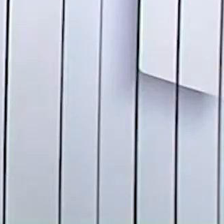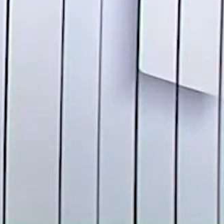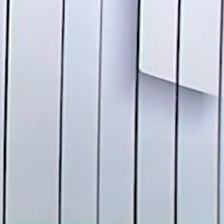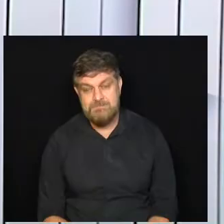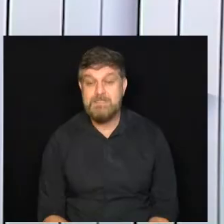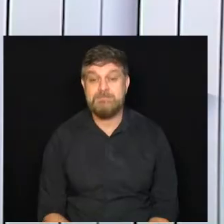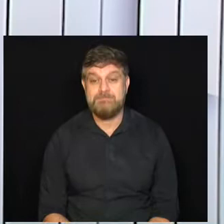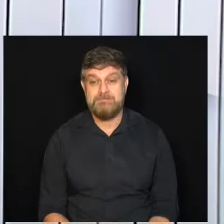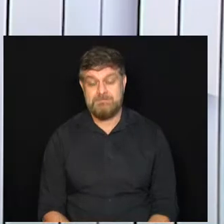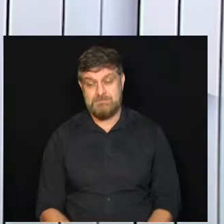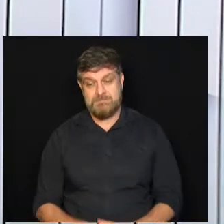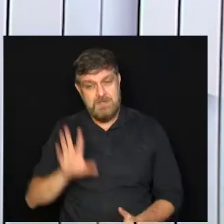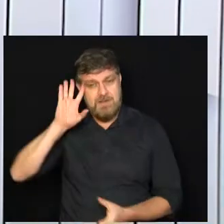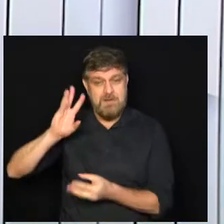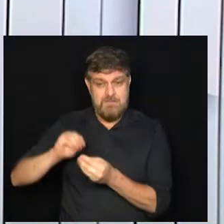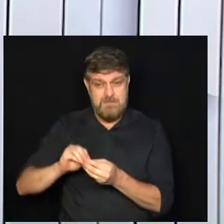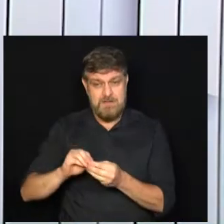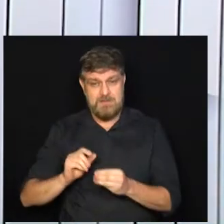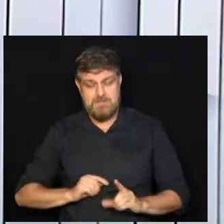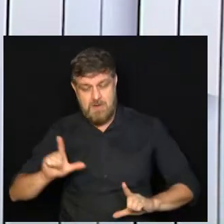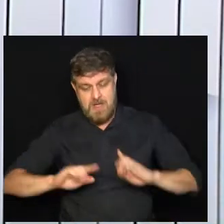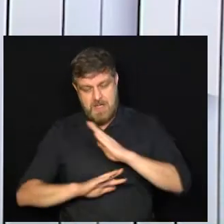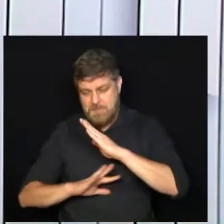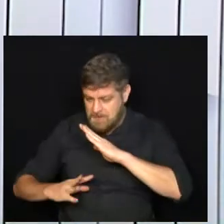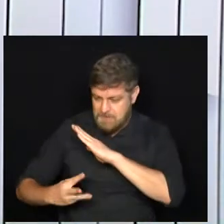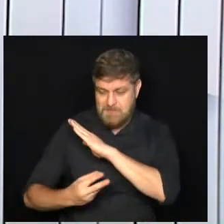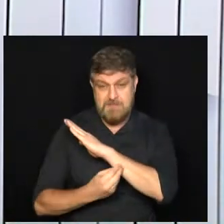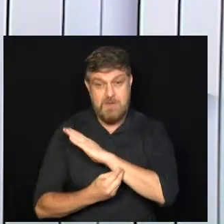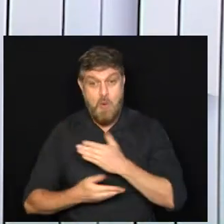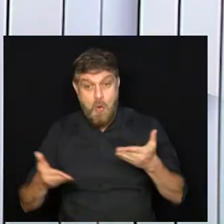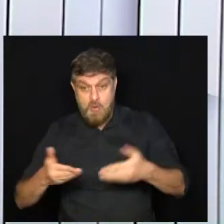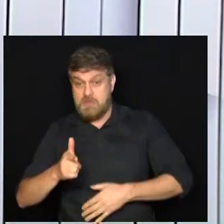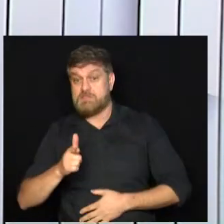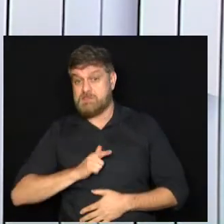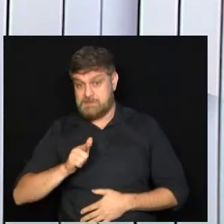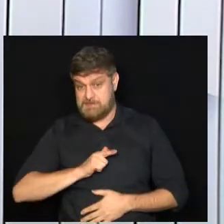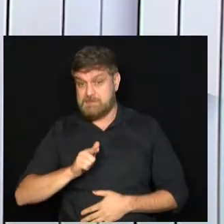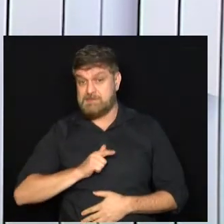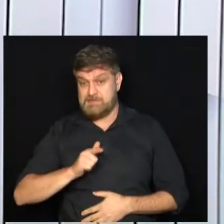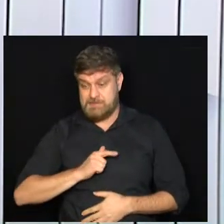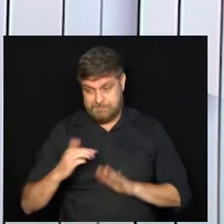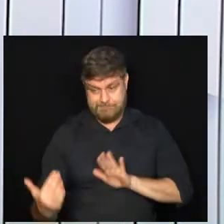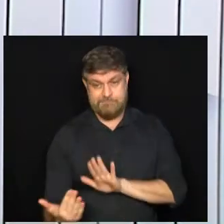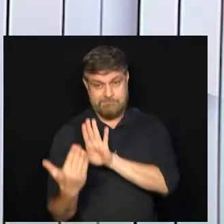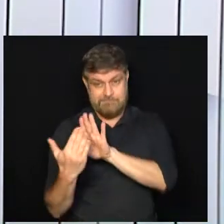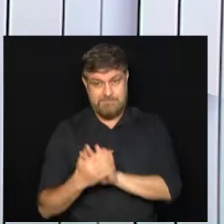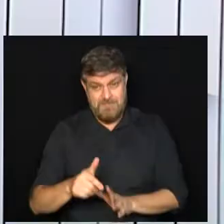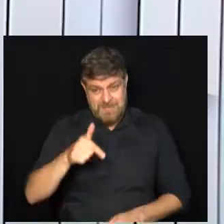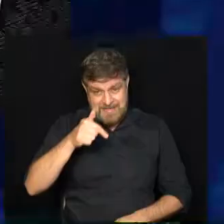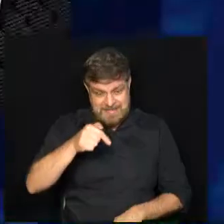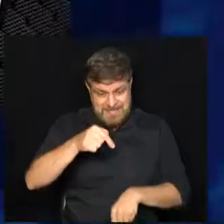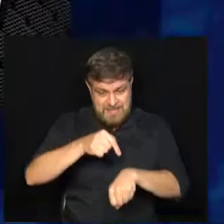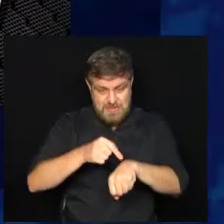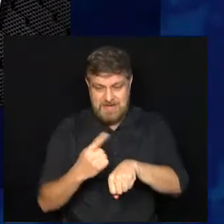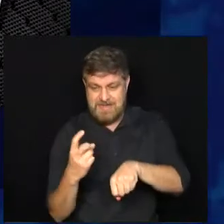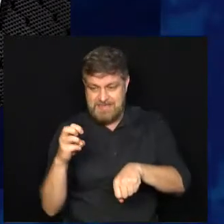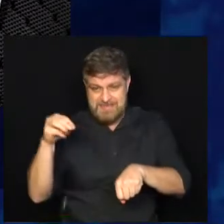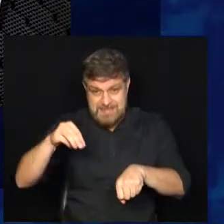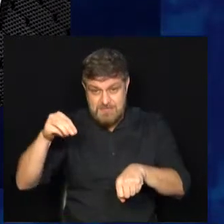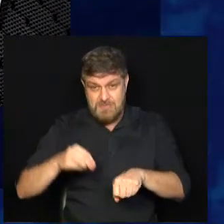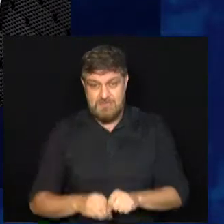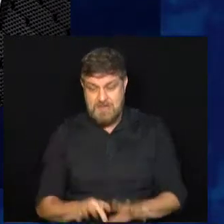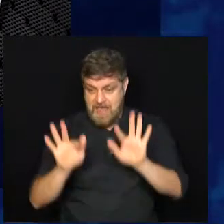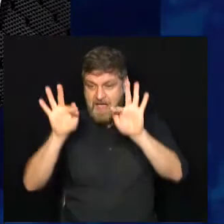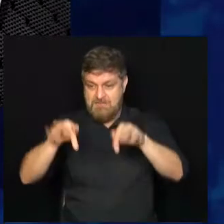E para a gente encerrar esta edição do Câmara Total, hoje tem duelo, sim senhor, 7h15 da noite, é a final